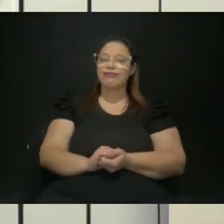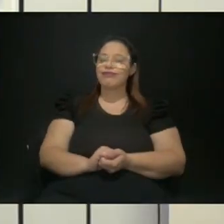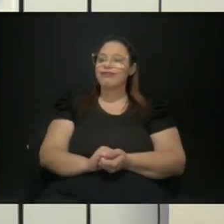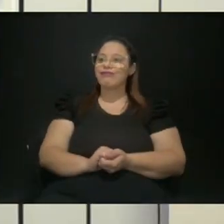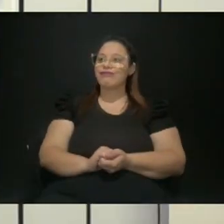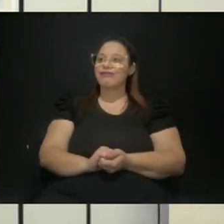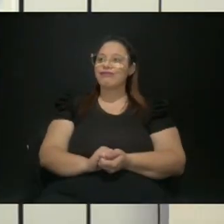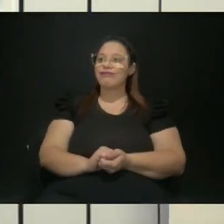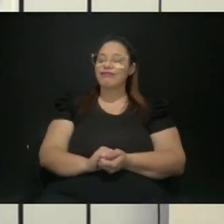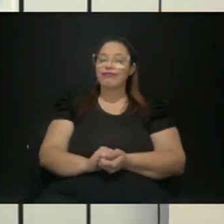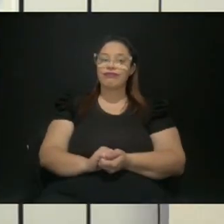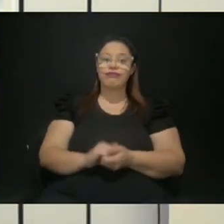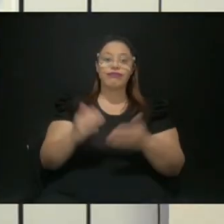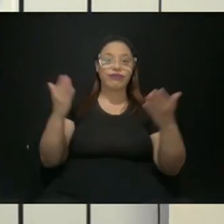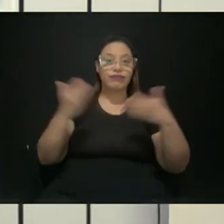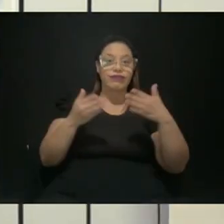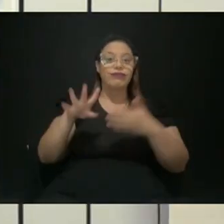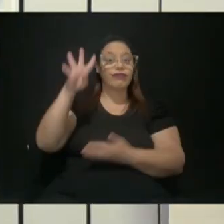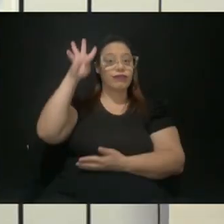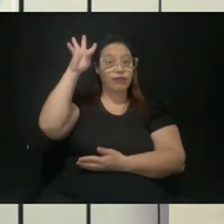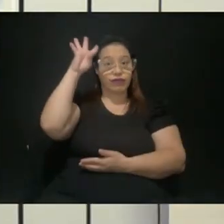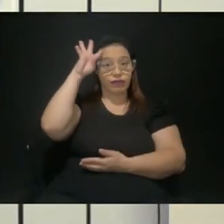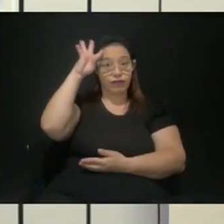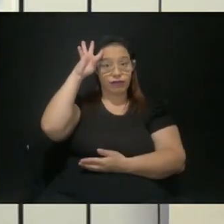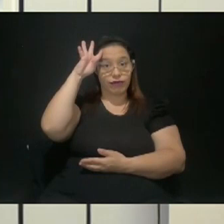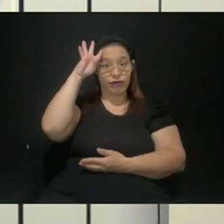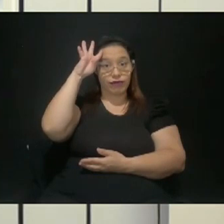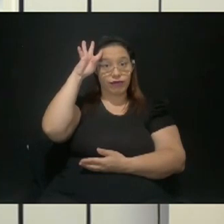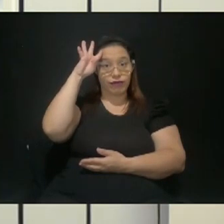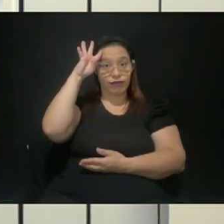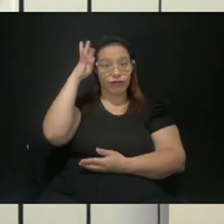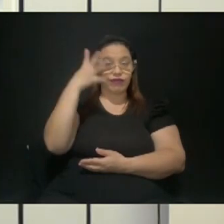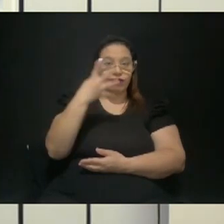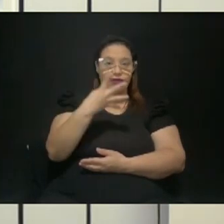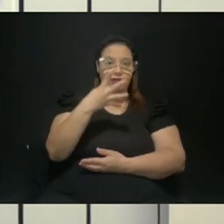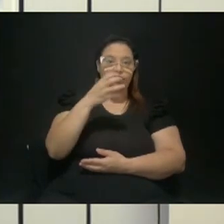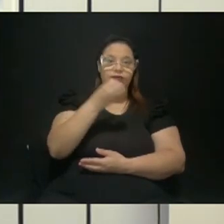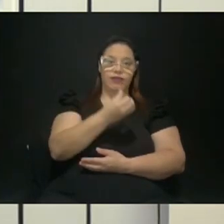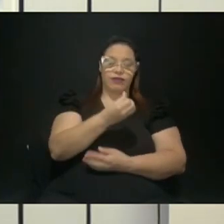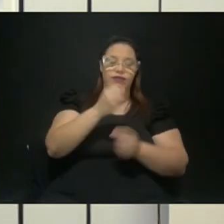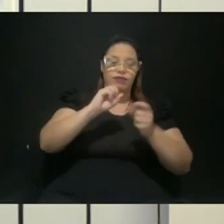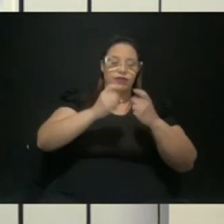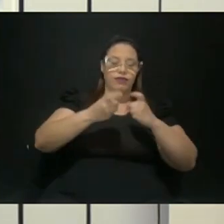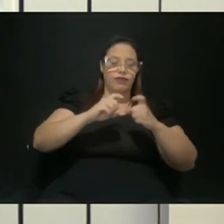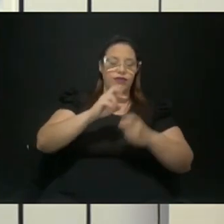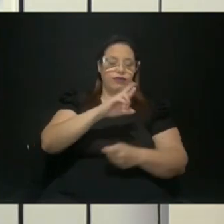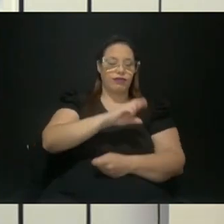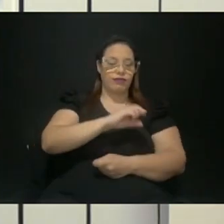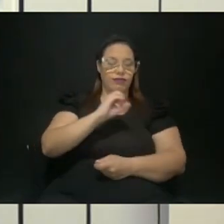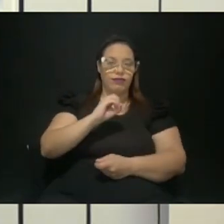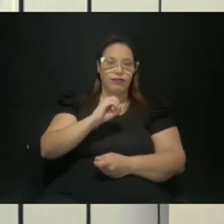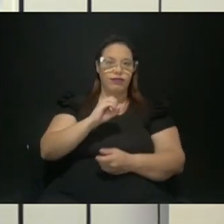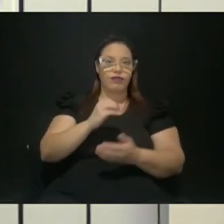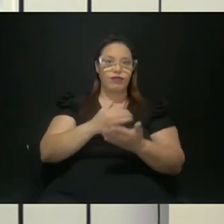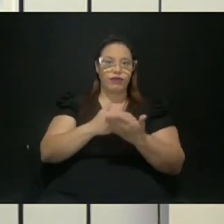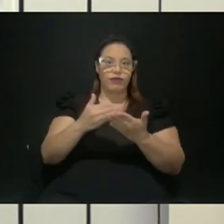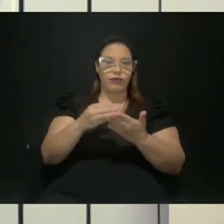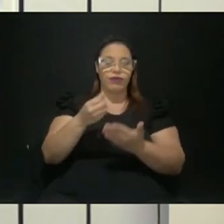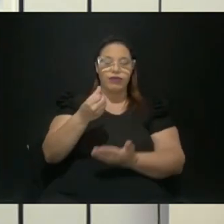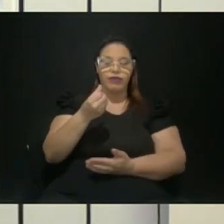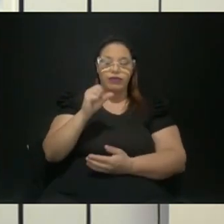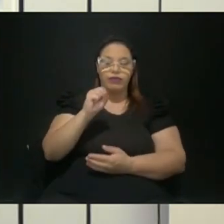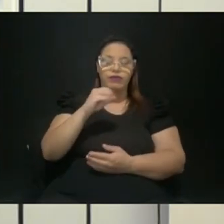E hoje é quarta-feira, portanto é dia da 46ª reunião ordinária. A partir das 6 horas da tarde,